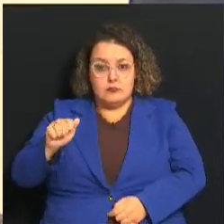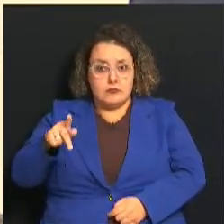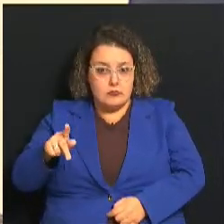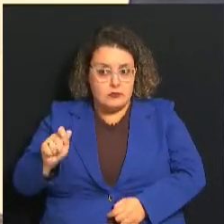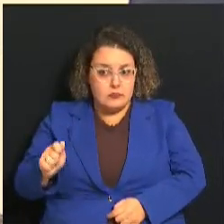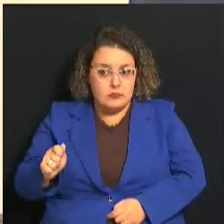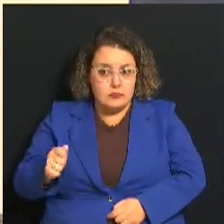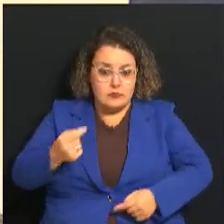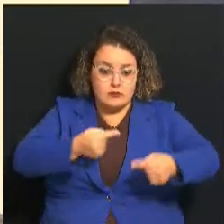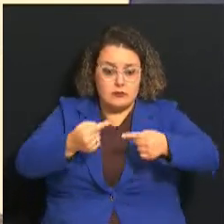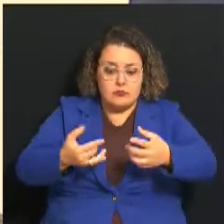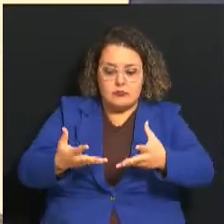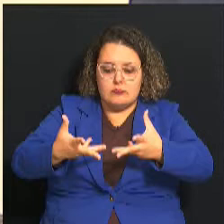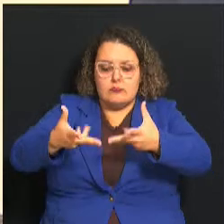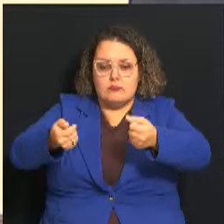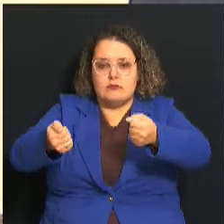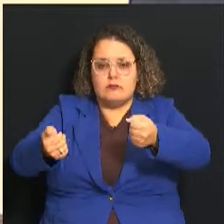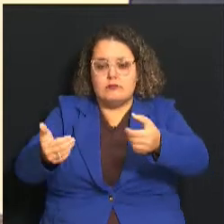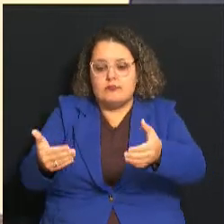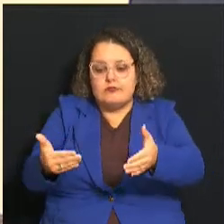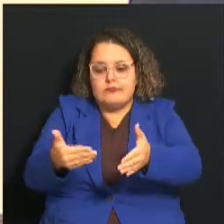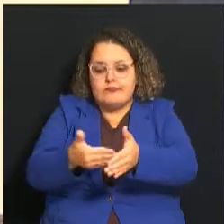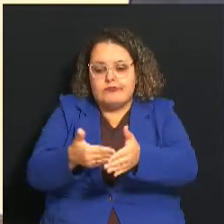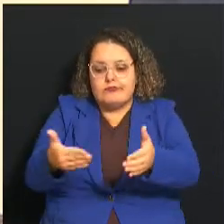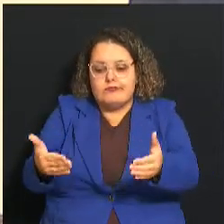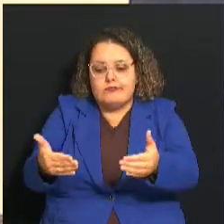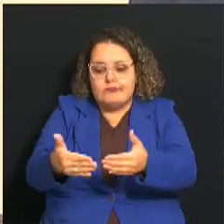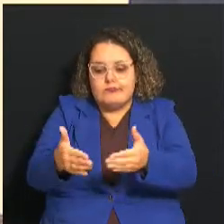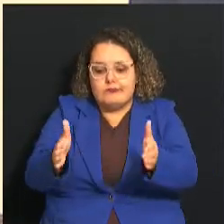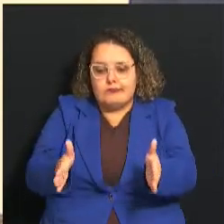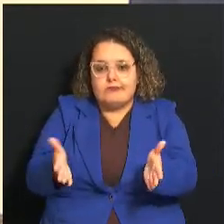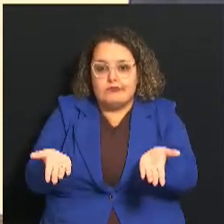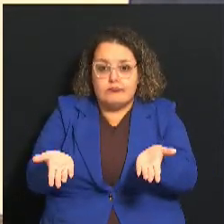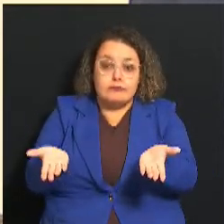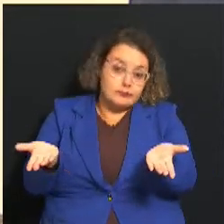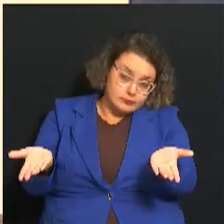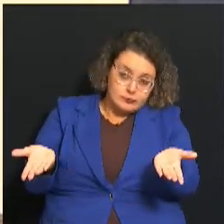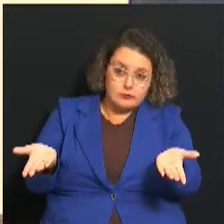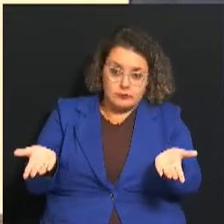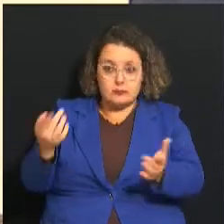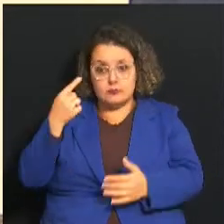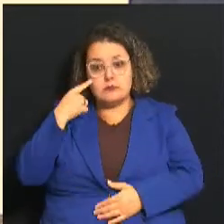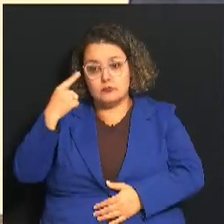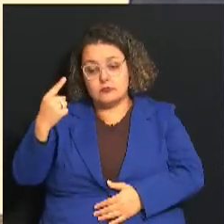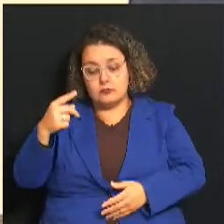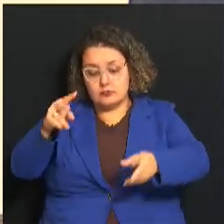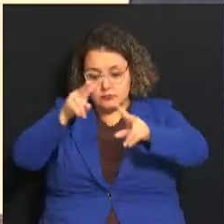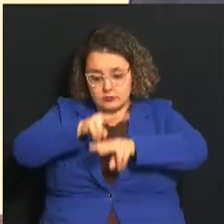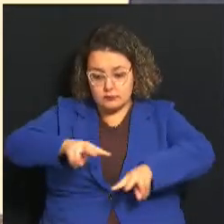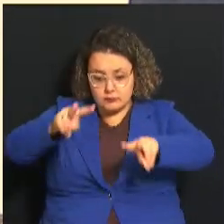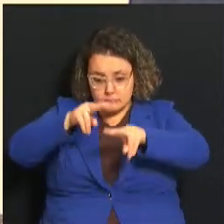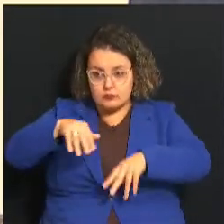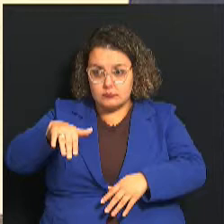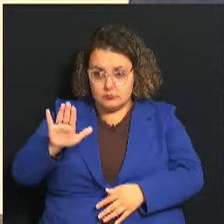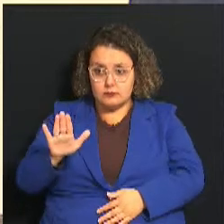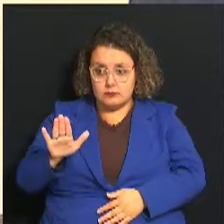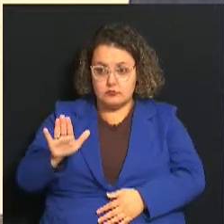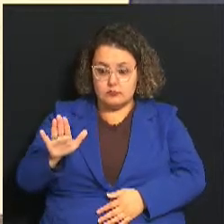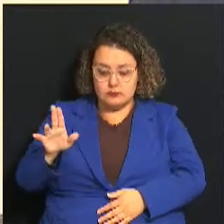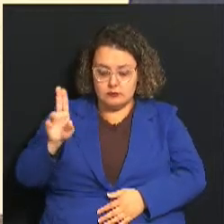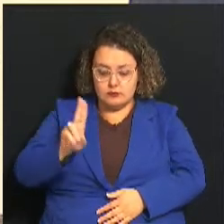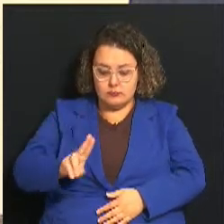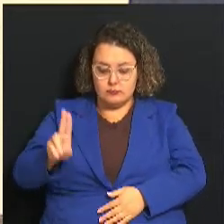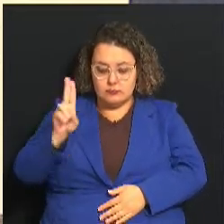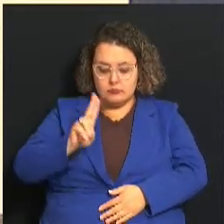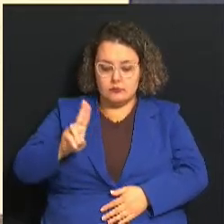ricas, mas ficam restritas ali. Enfim, a ideia é dar mais visibilidade e